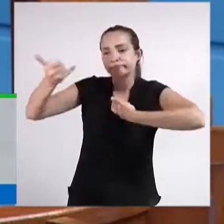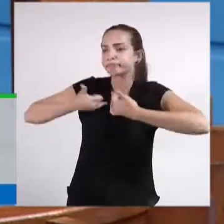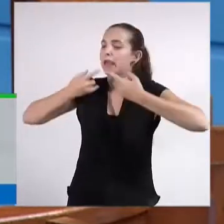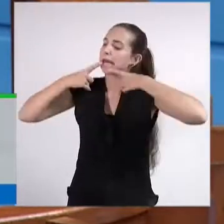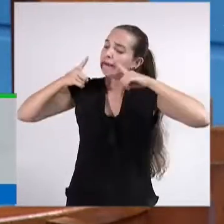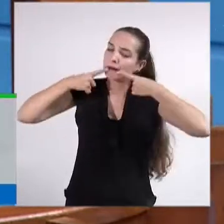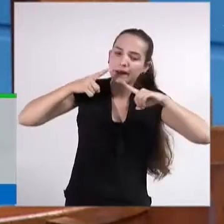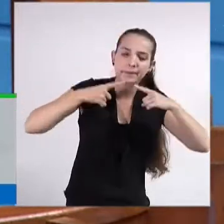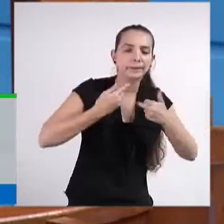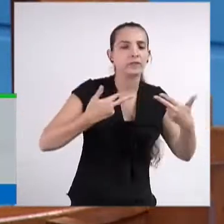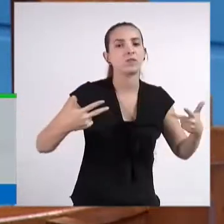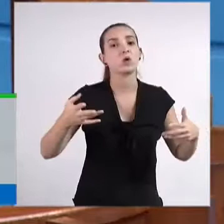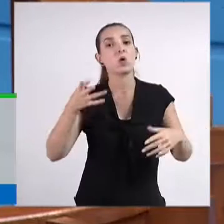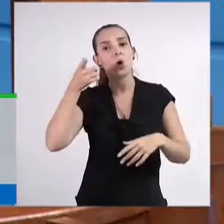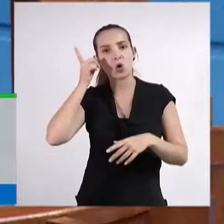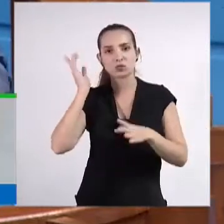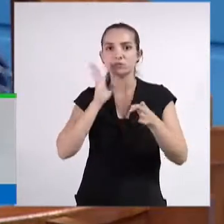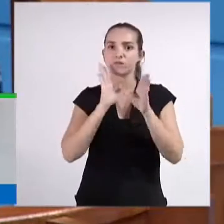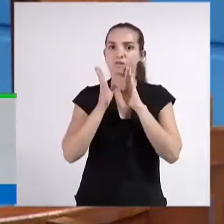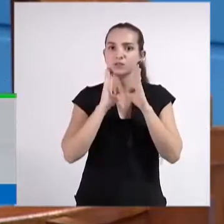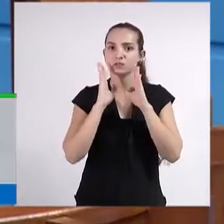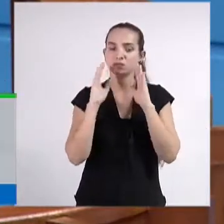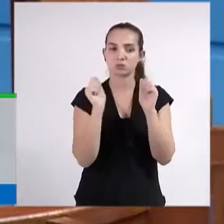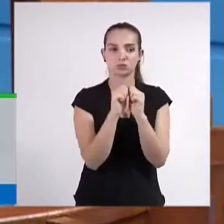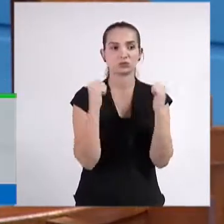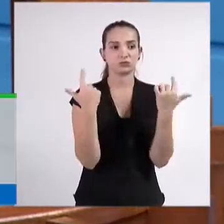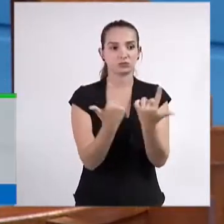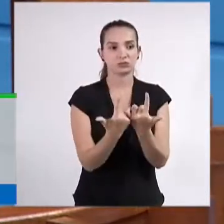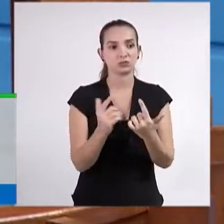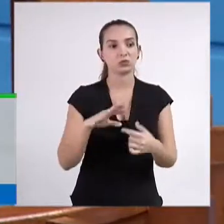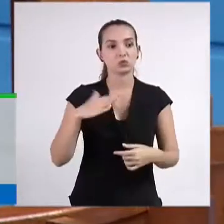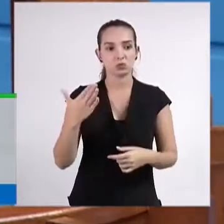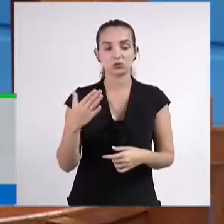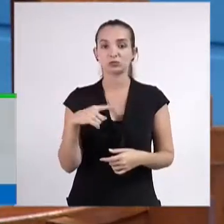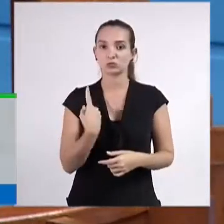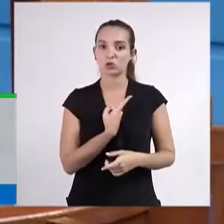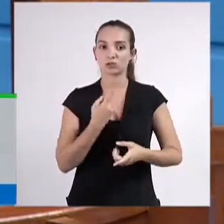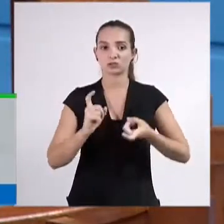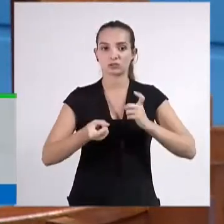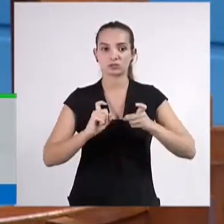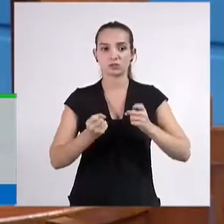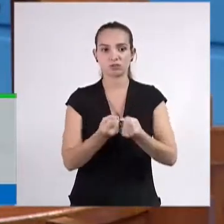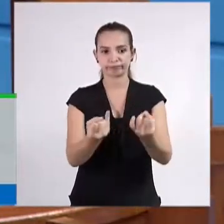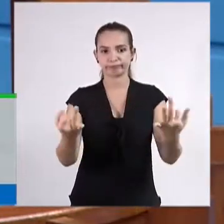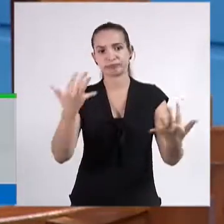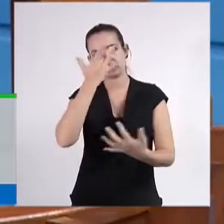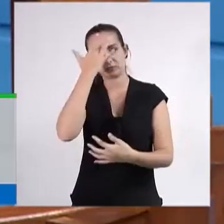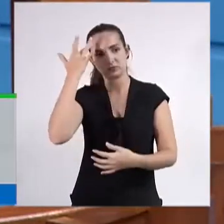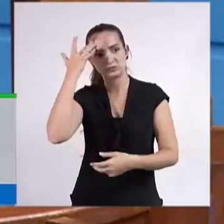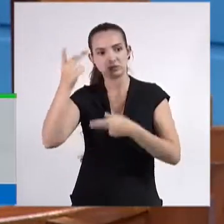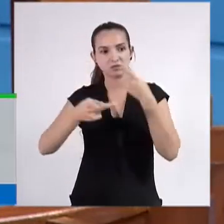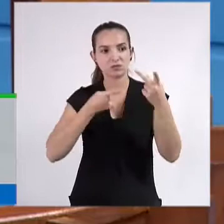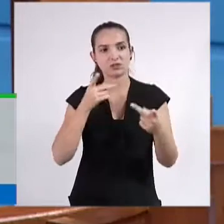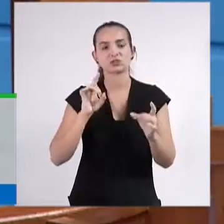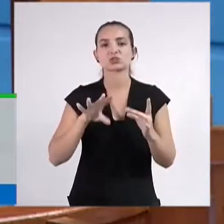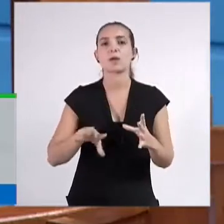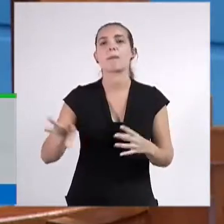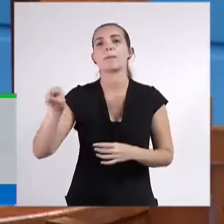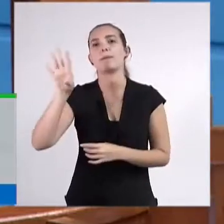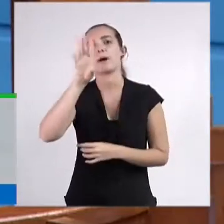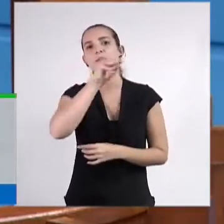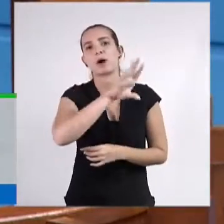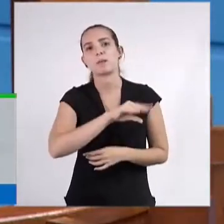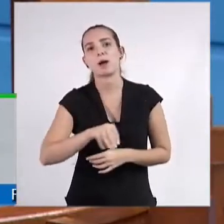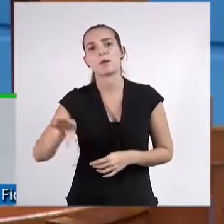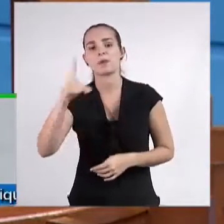no Facebook ontem da Assembleia, quando acontecia a nossa reunião, muitas pessoas disseram, mas vocês ficam só falando, vocês